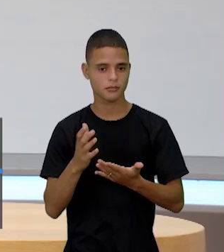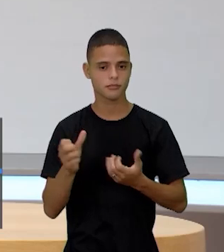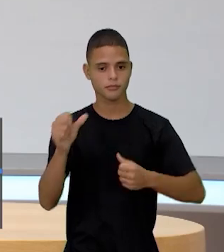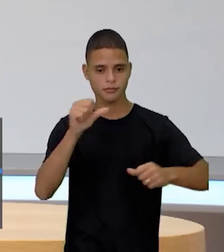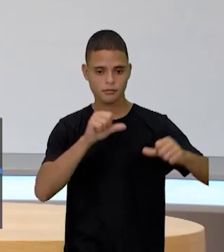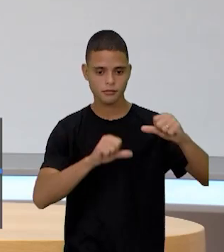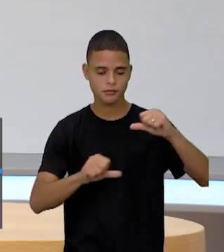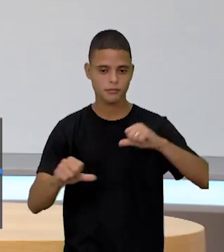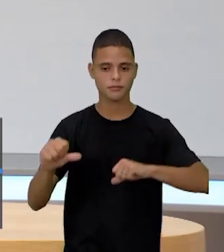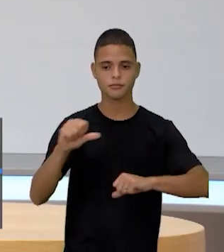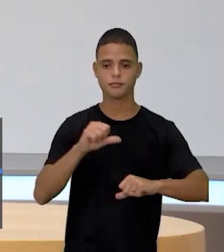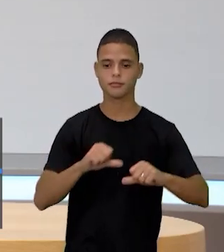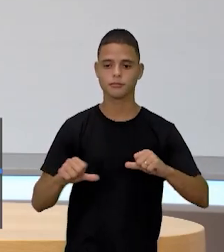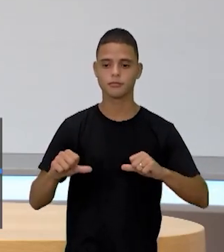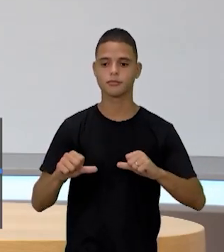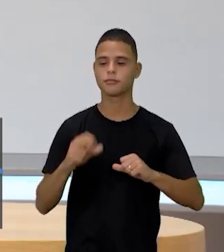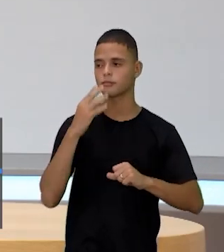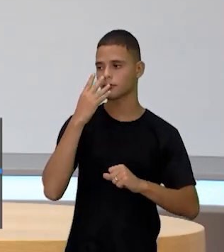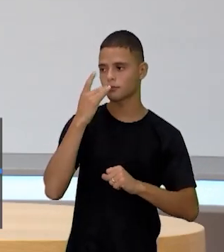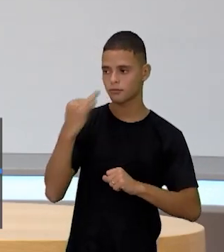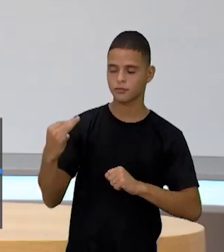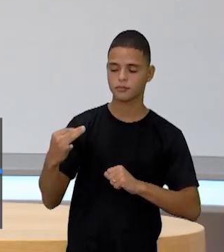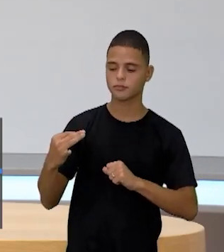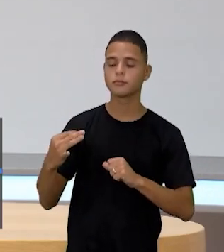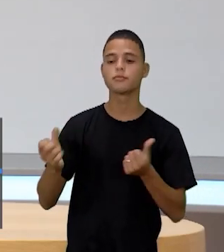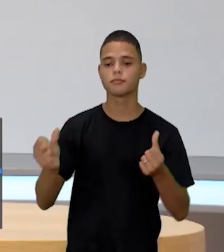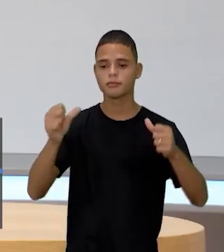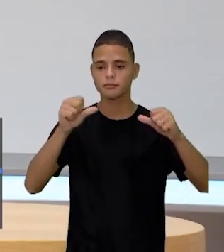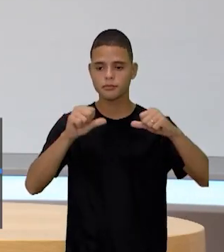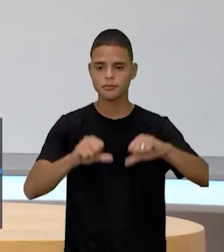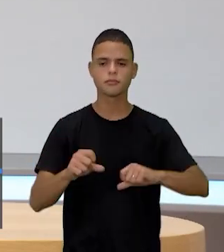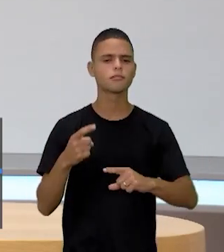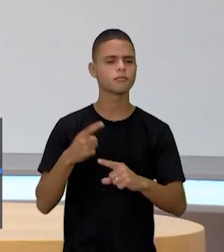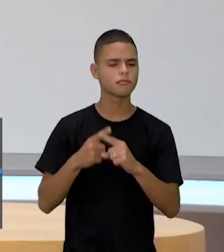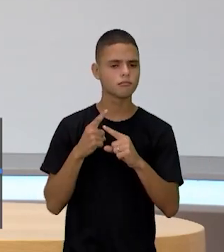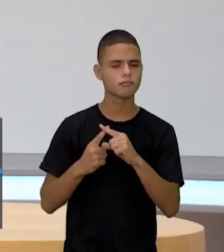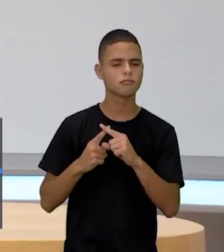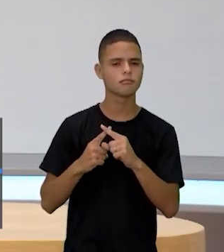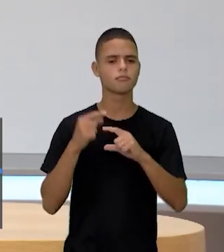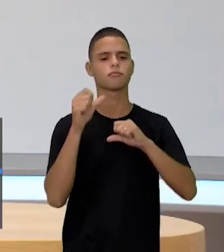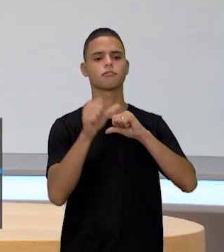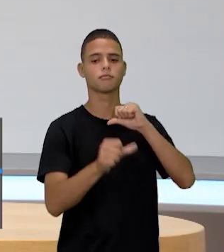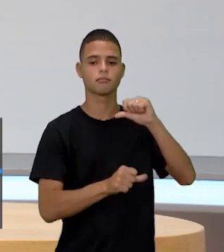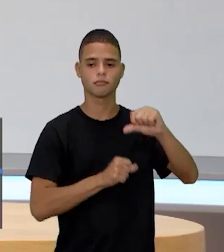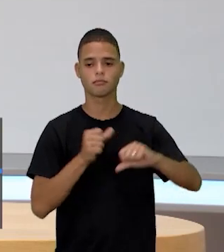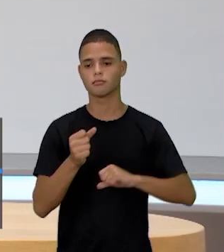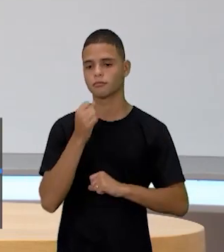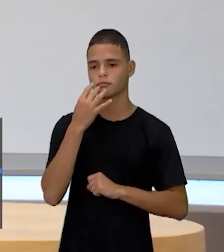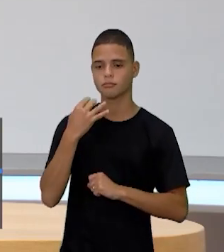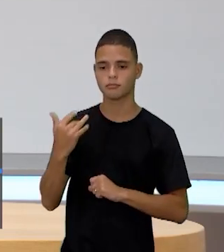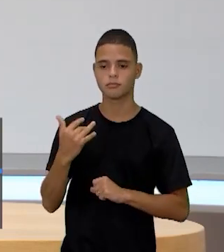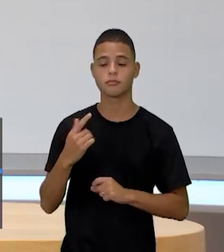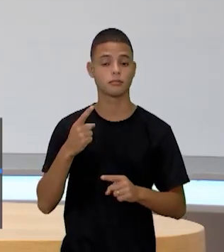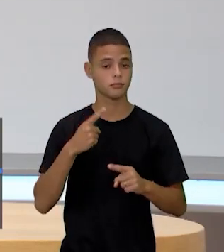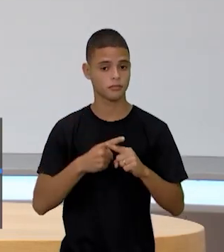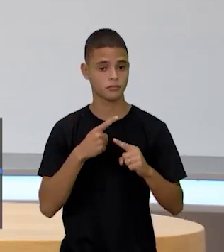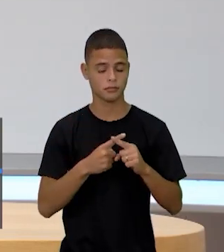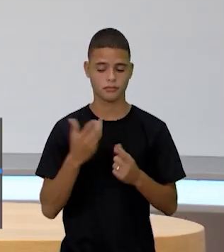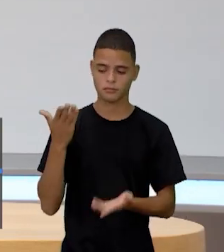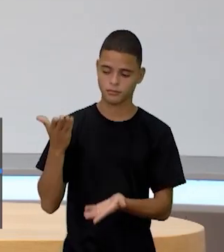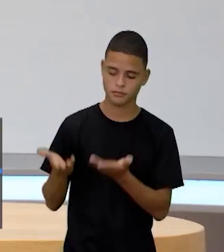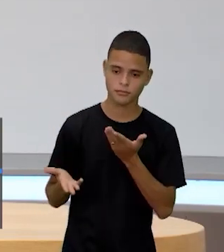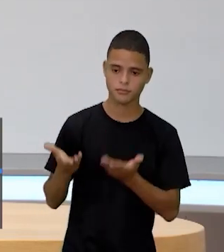cor da substância que estava ali reagindo. Por que que essa substância mudou de cor? Porque ela entrou em